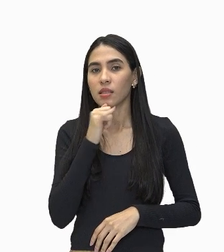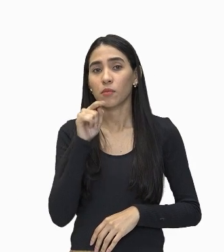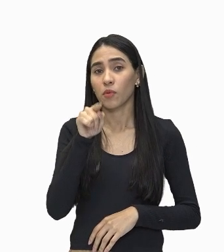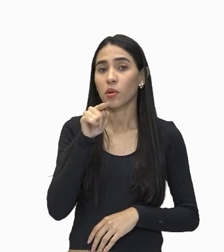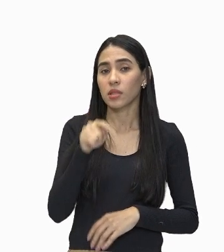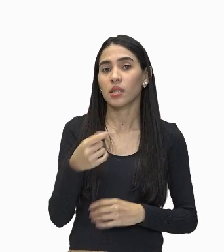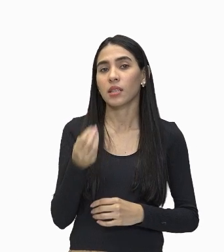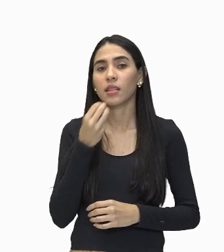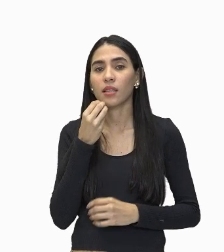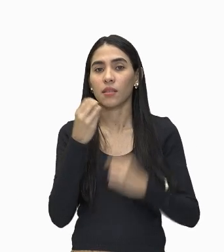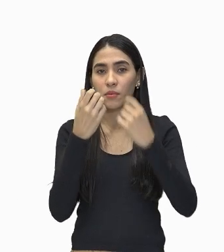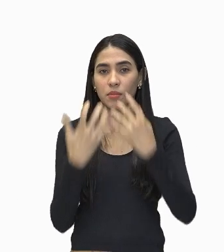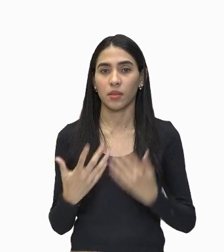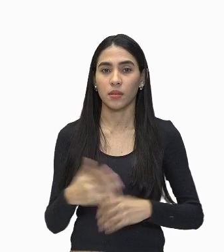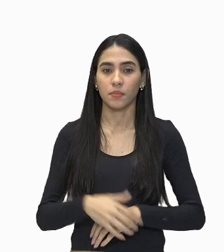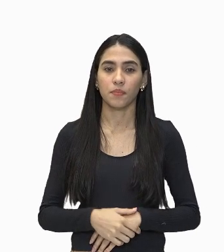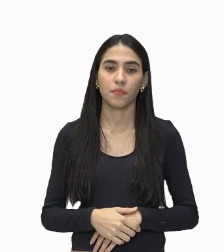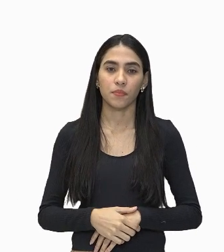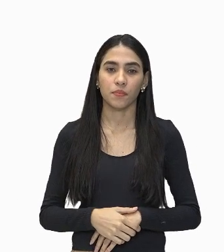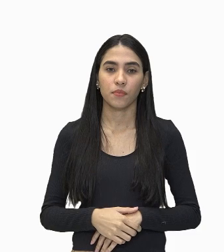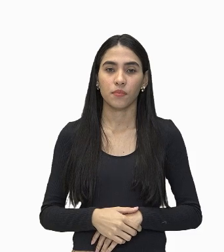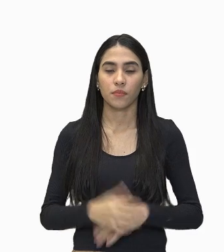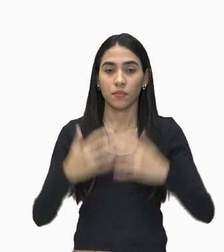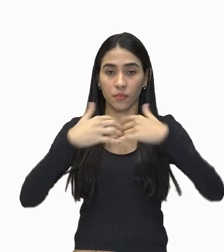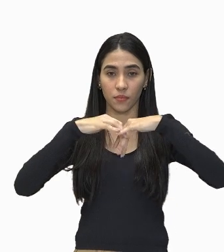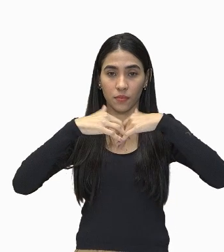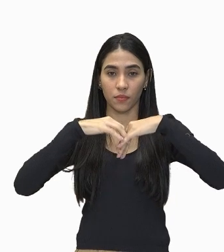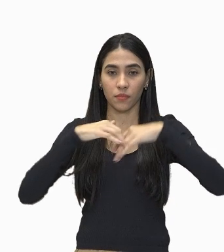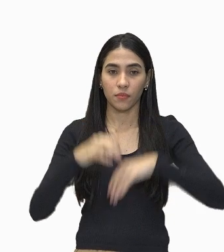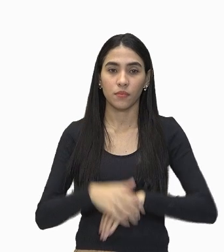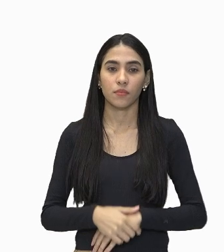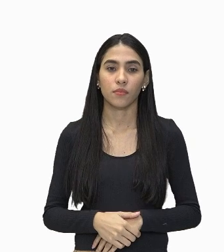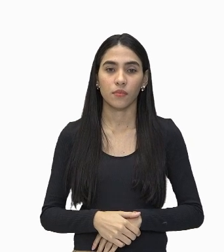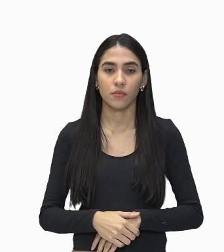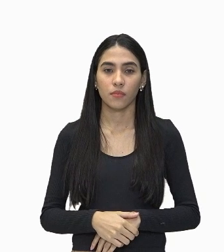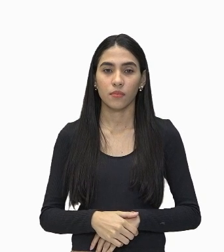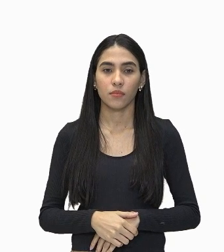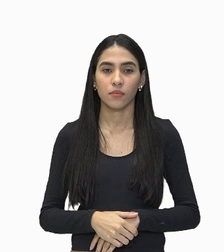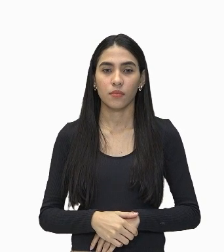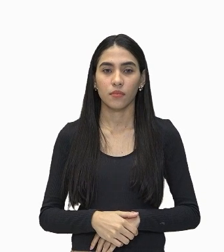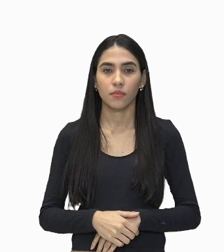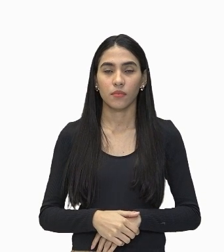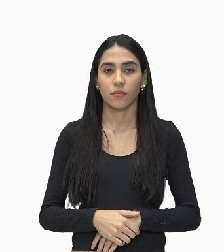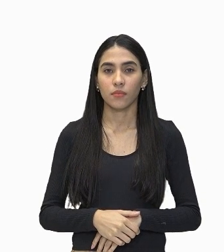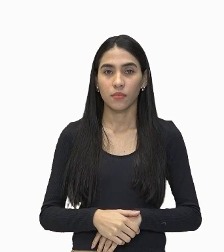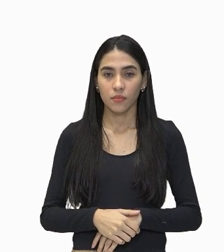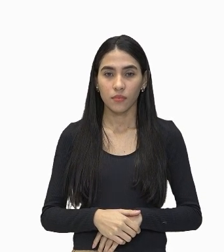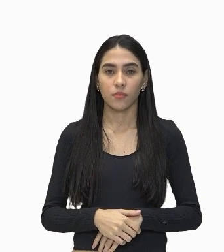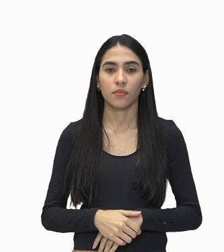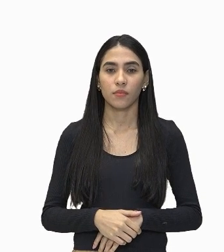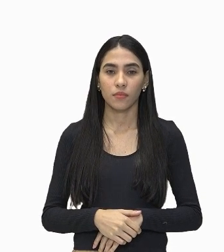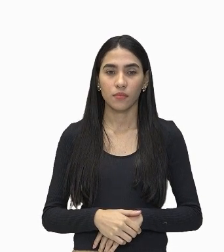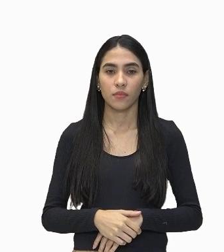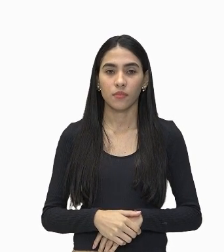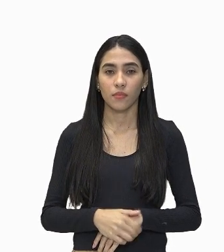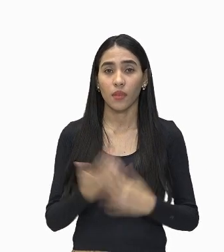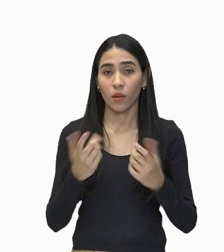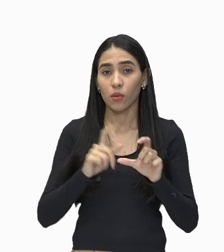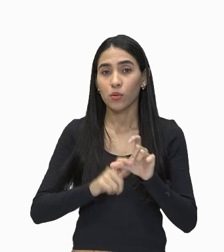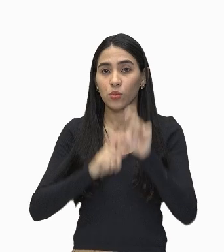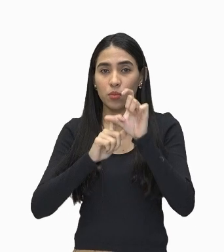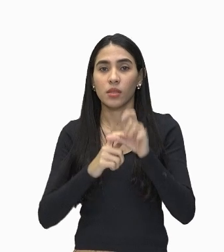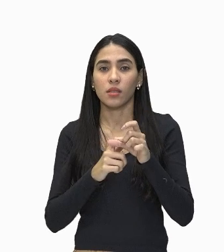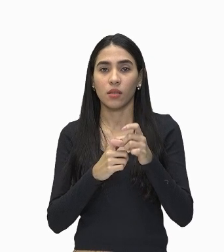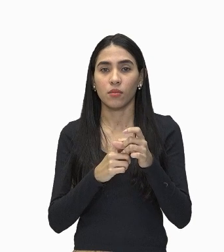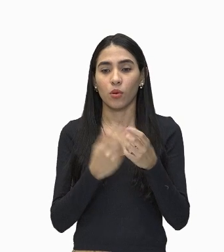tentando explicar. É um juízo. Então, é a suspensão desse pensamento, dessa maneira de